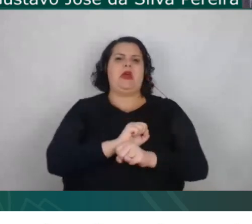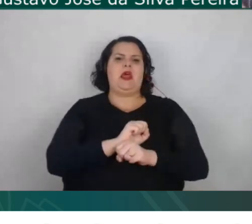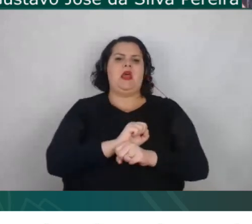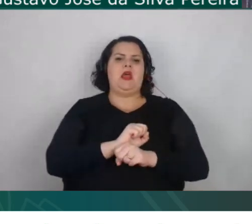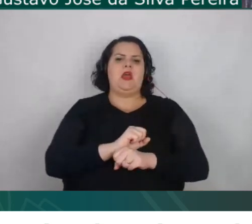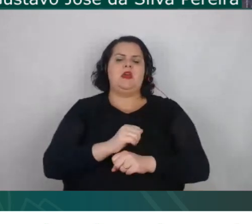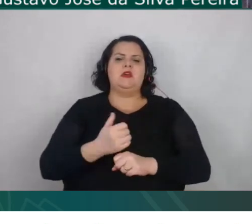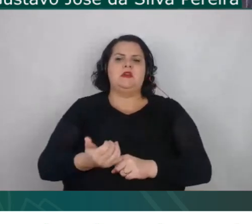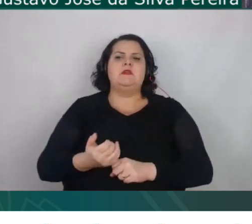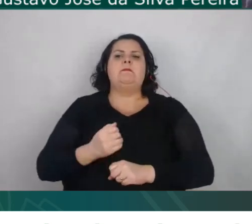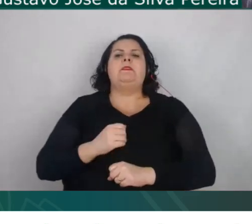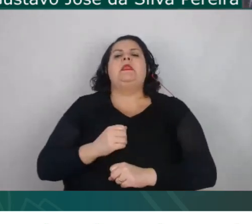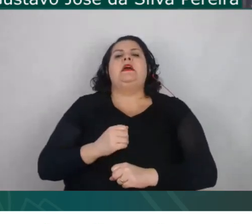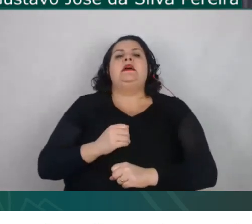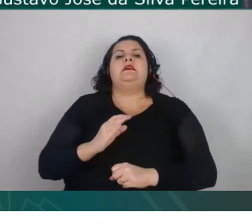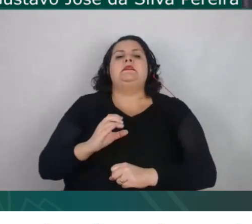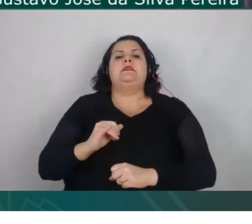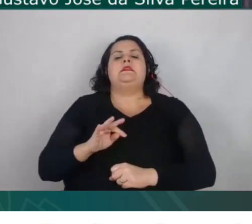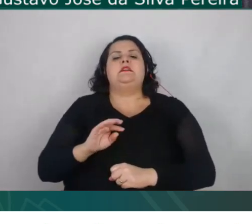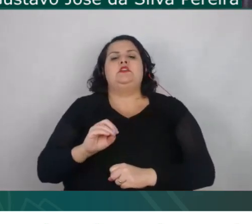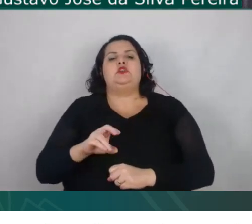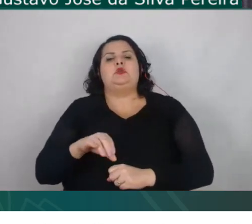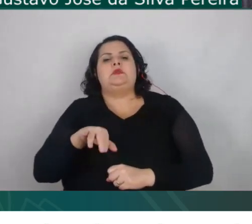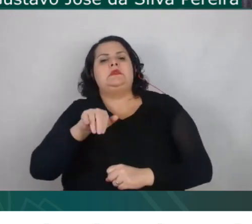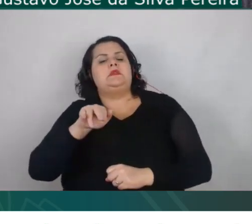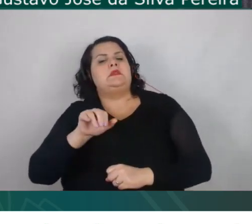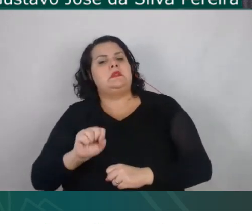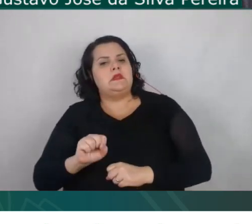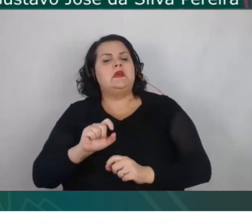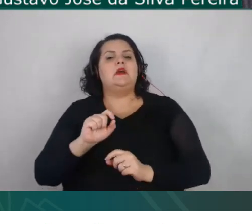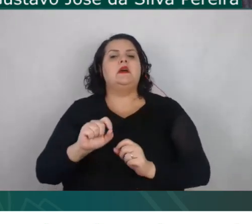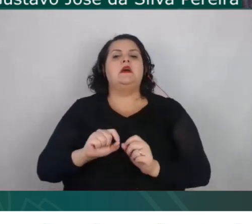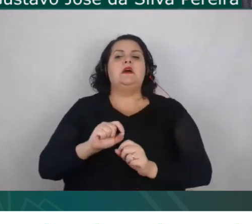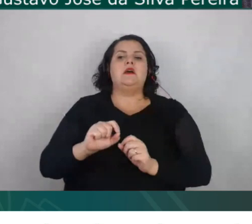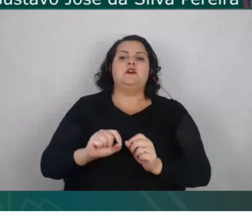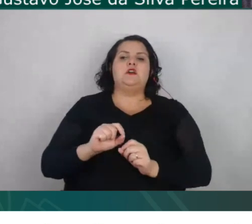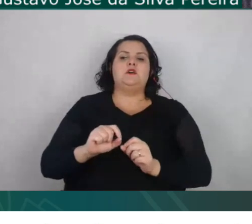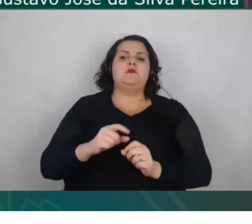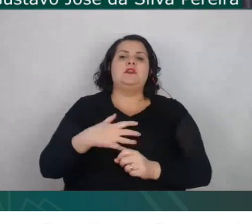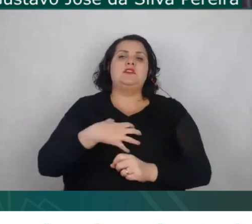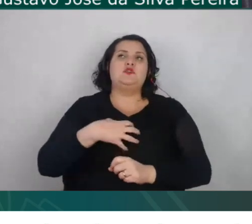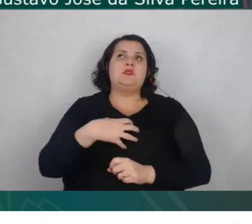isso pode ser um fator relacionado mais à sintomatologia.